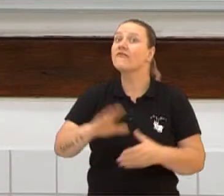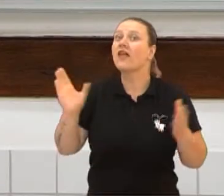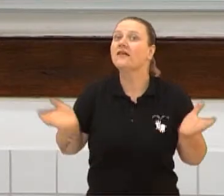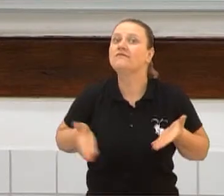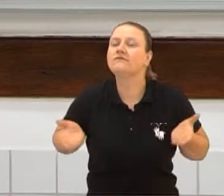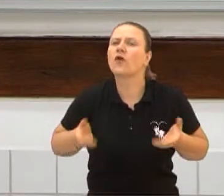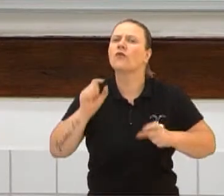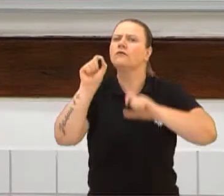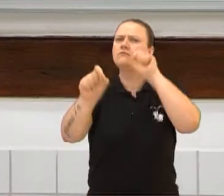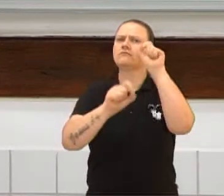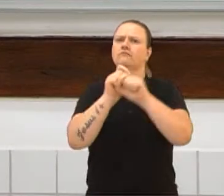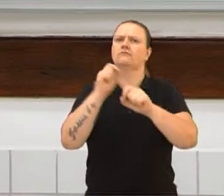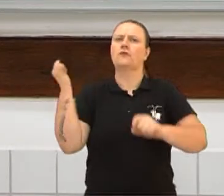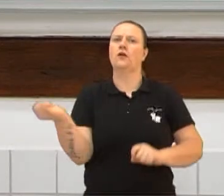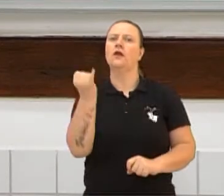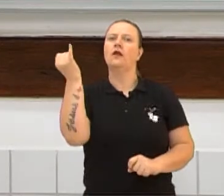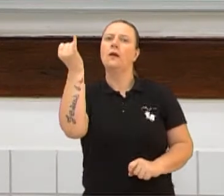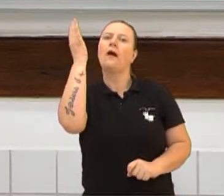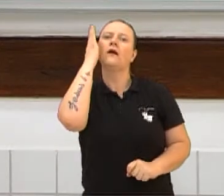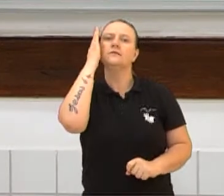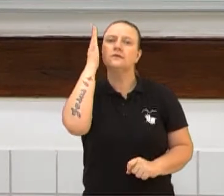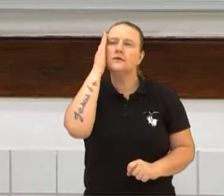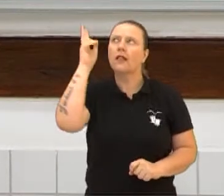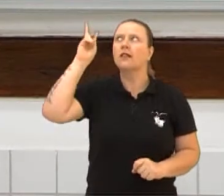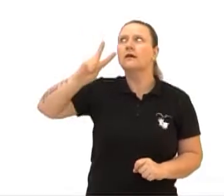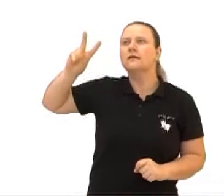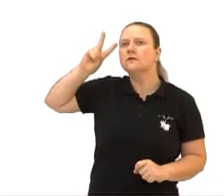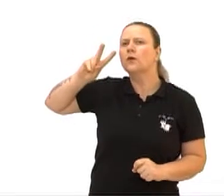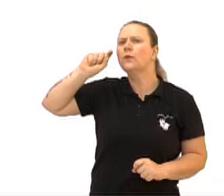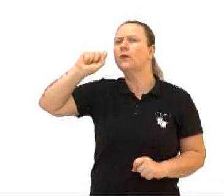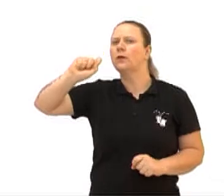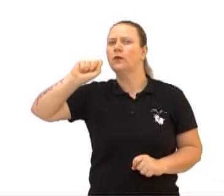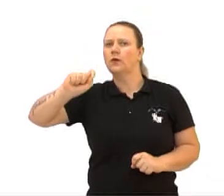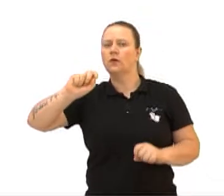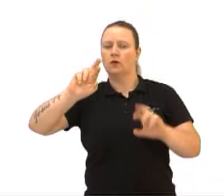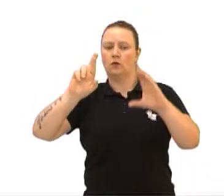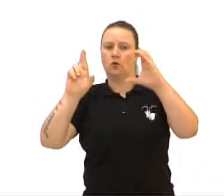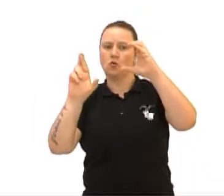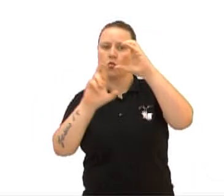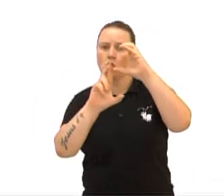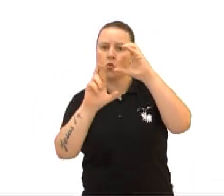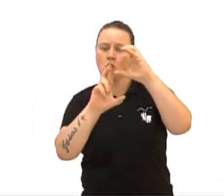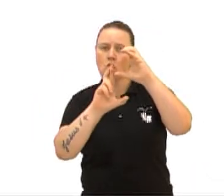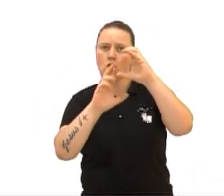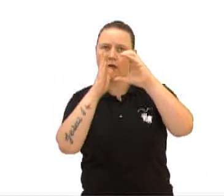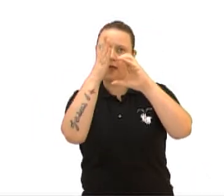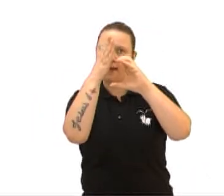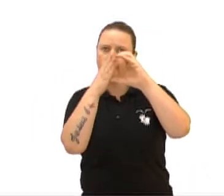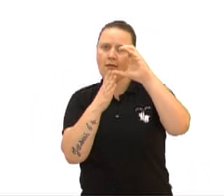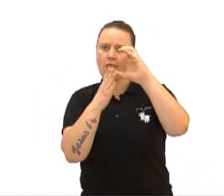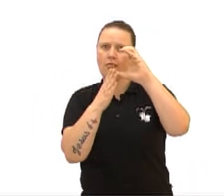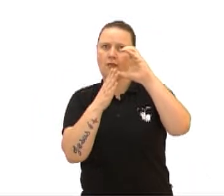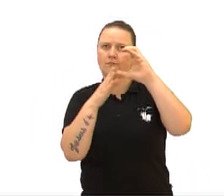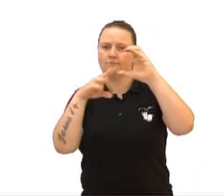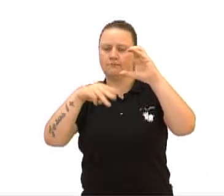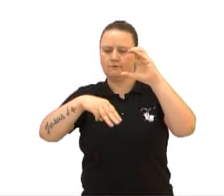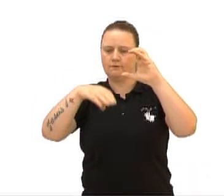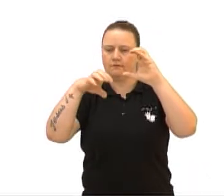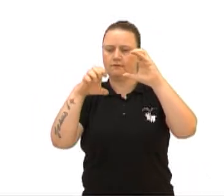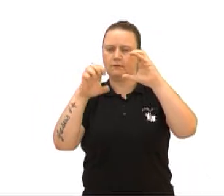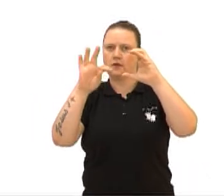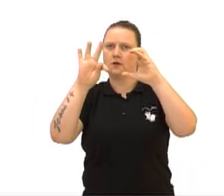que é importante a gente saber e estar sempre lembrando? Que o raio é a metade do diâmetro. Logo, eu tenho,